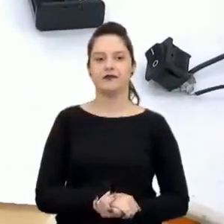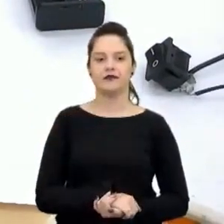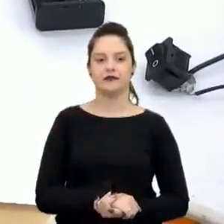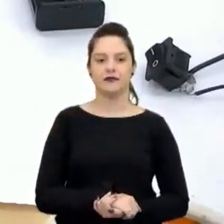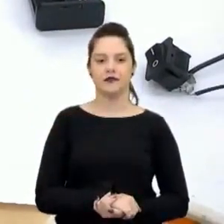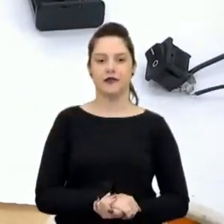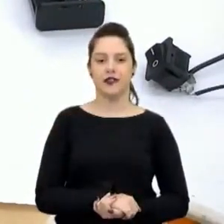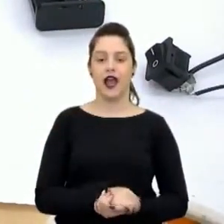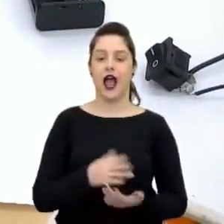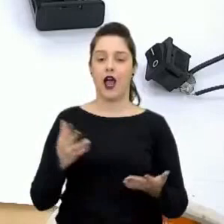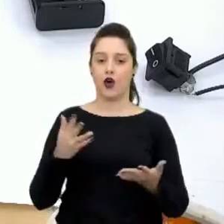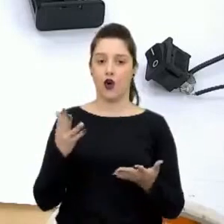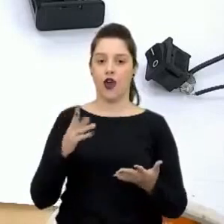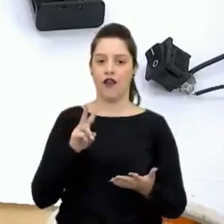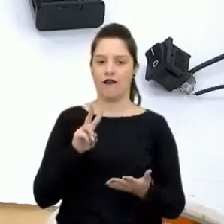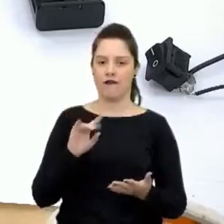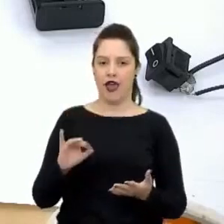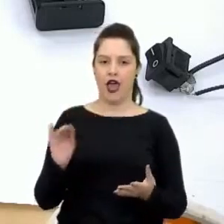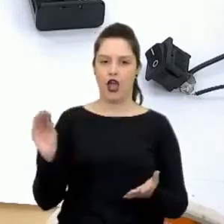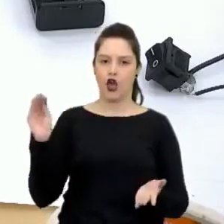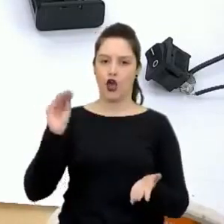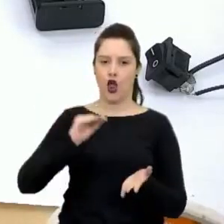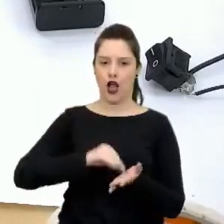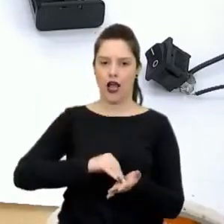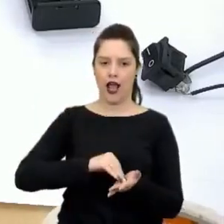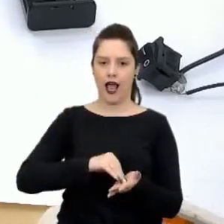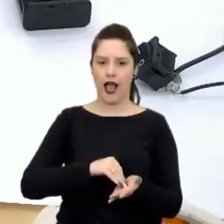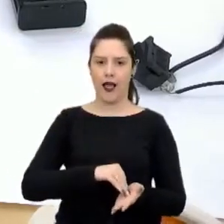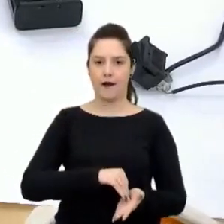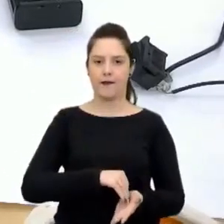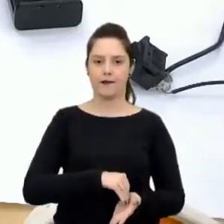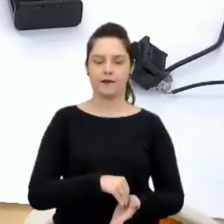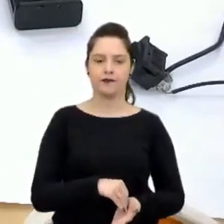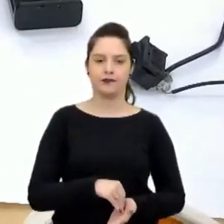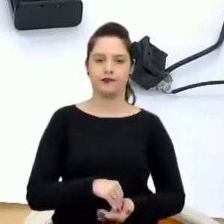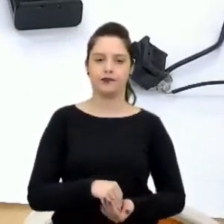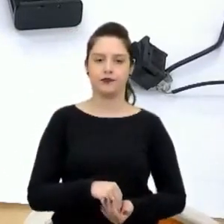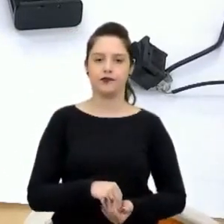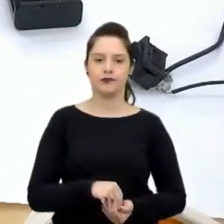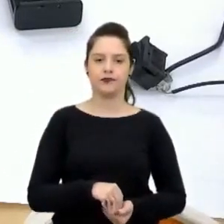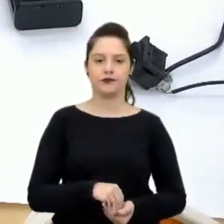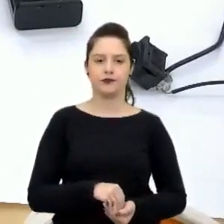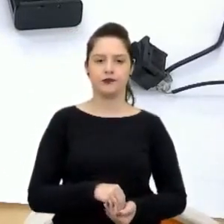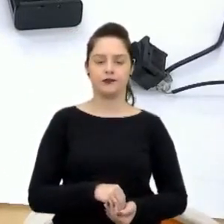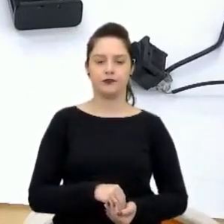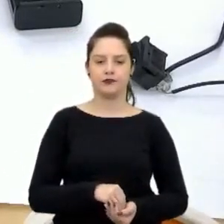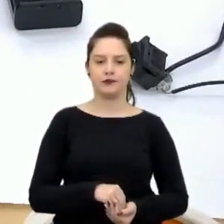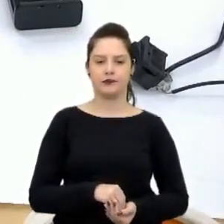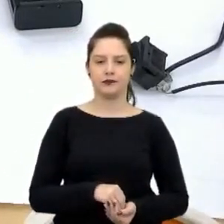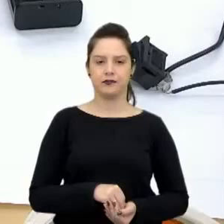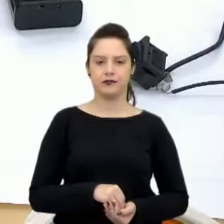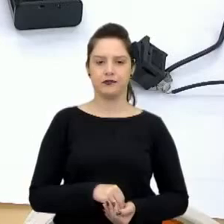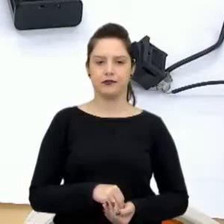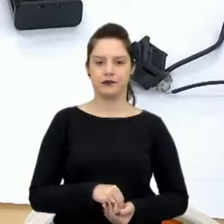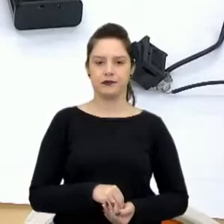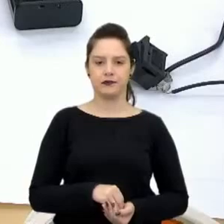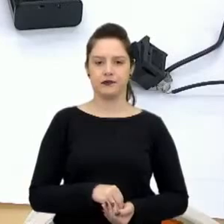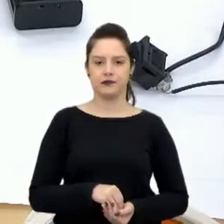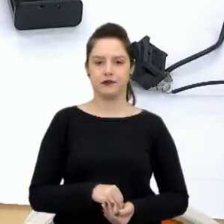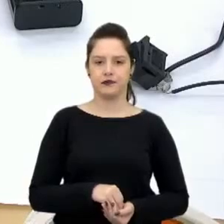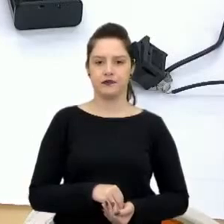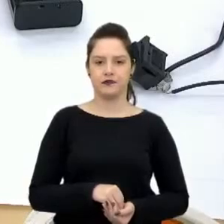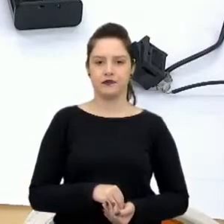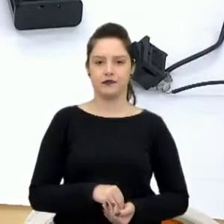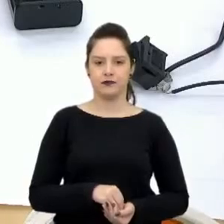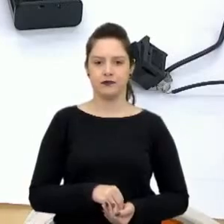você vai plugar aqui a bateria do 9 volts. Ela tá bem fraca, então